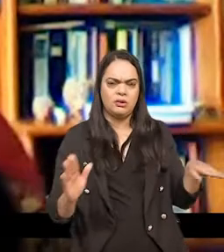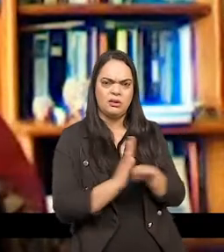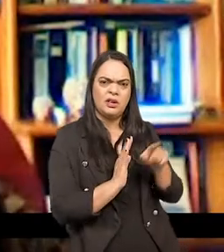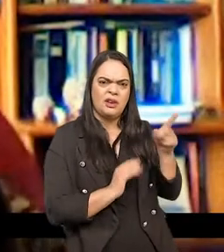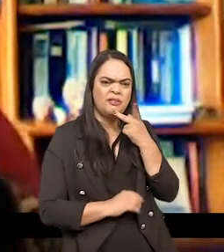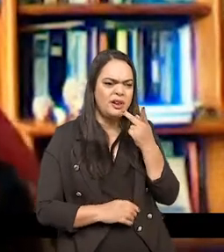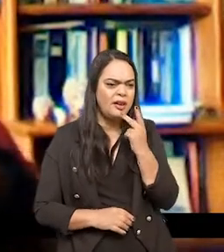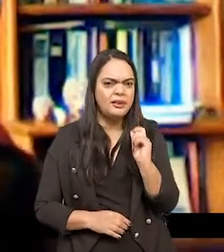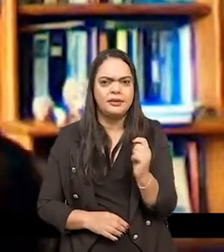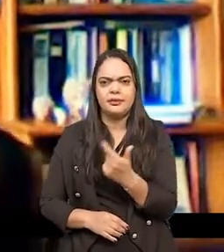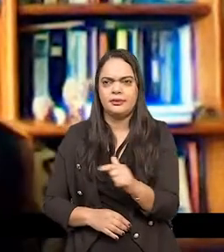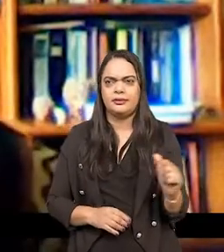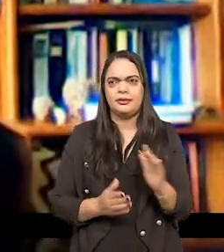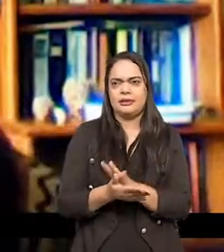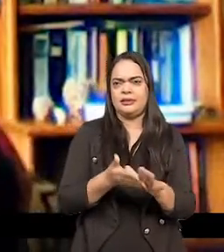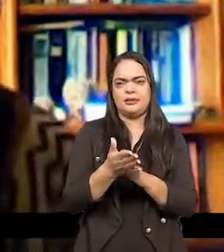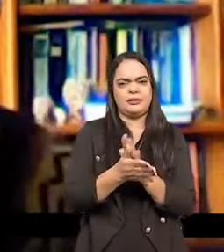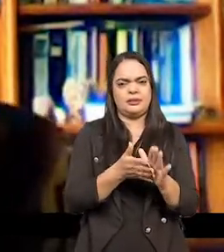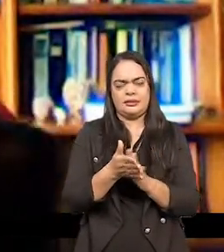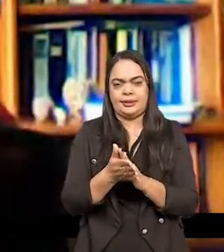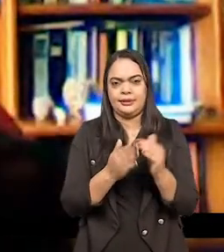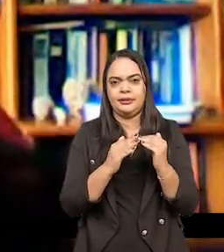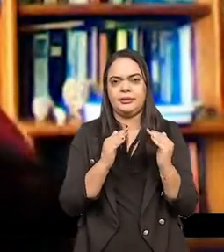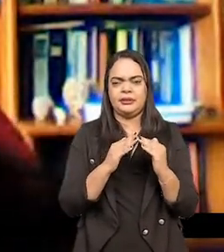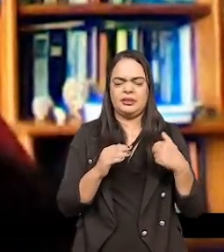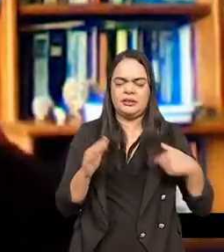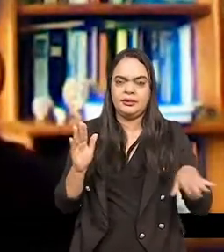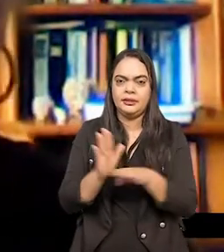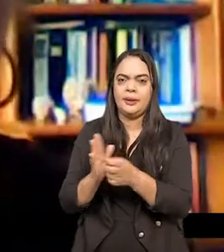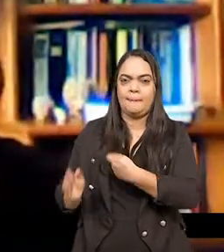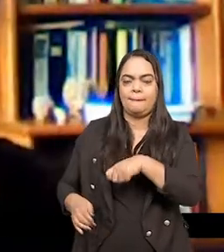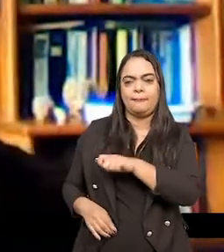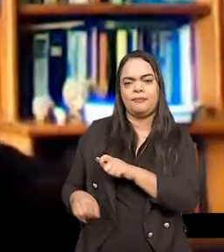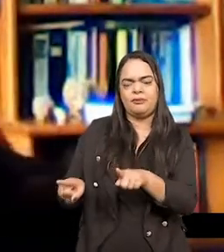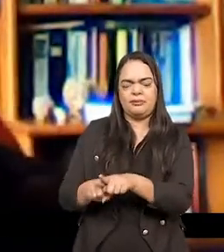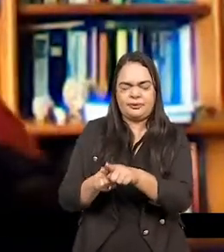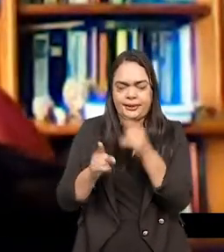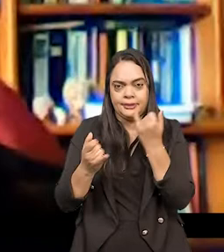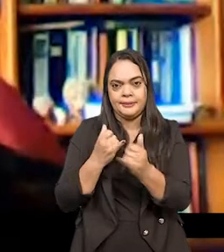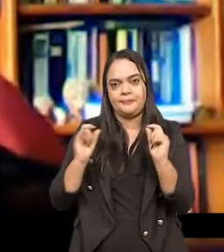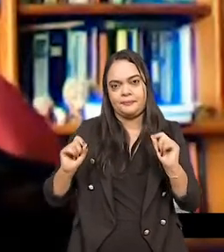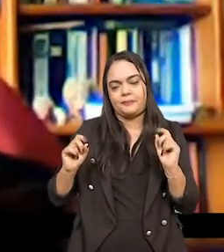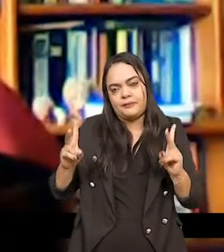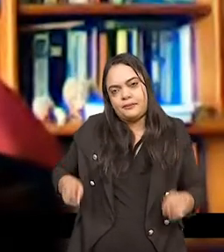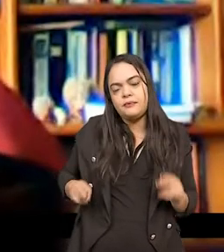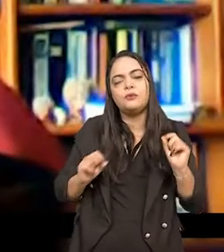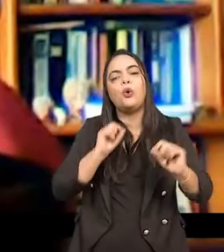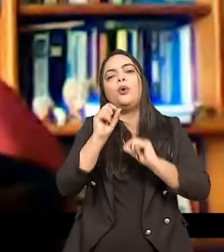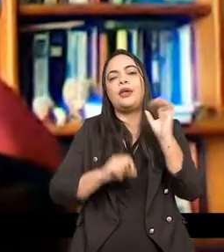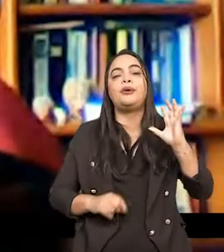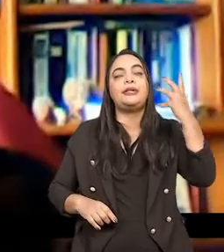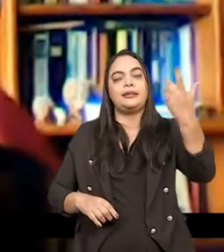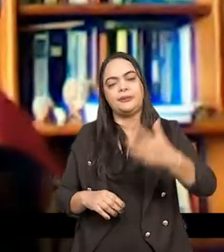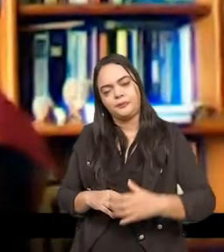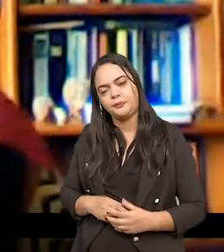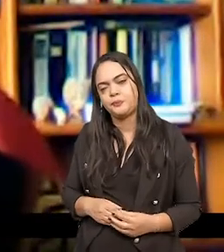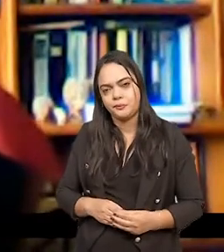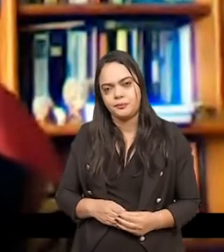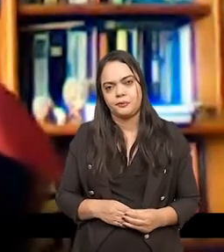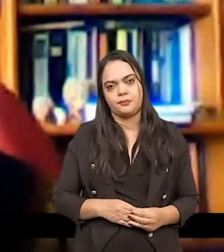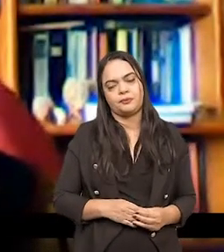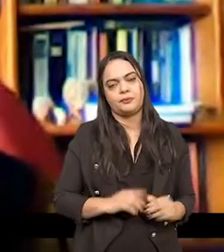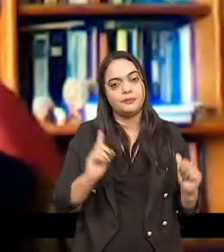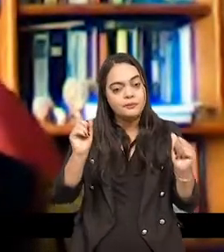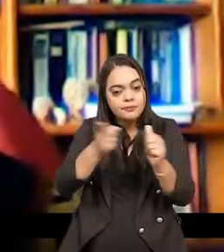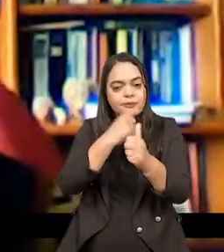eu estava ainda em casa, quando chego na Espanha também, na França também. Bom, o que acontece? A